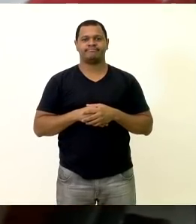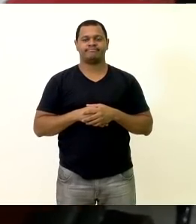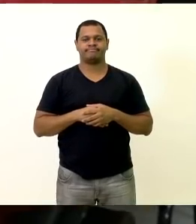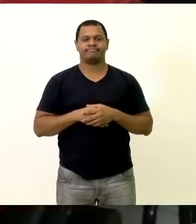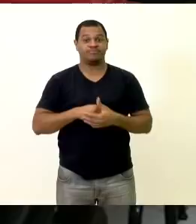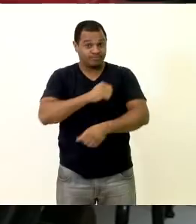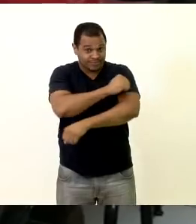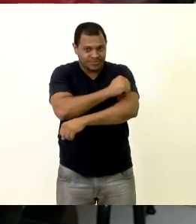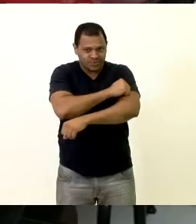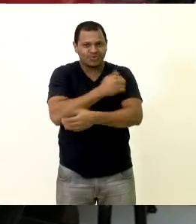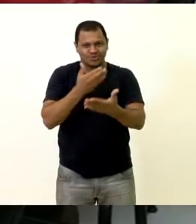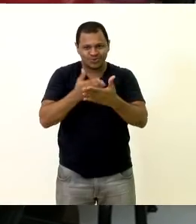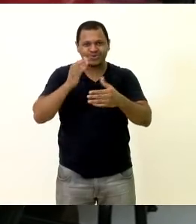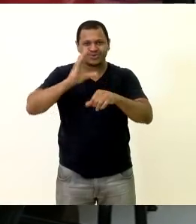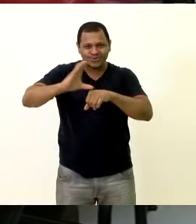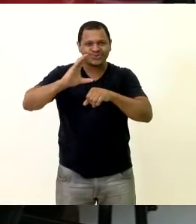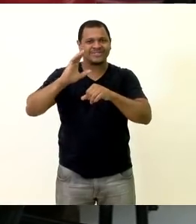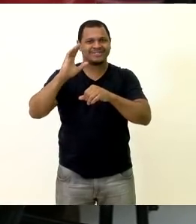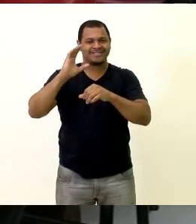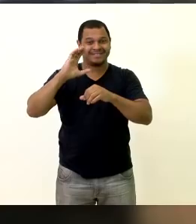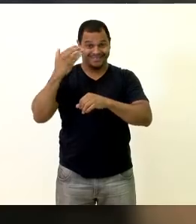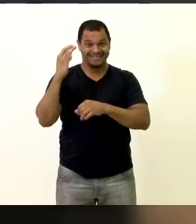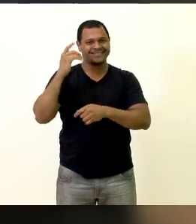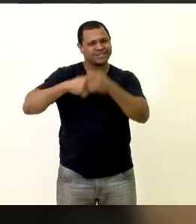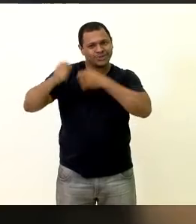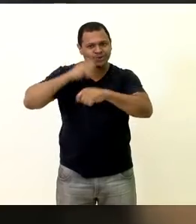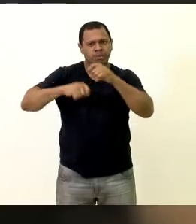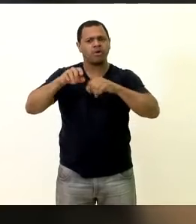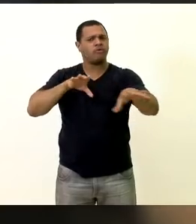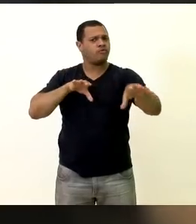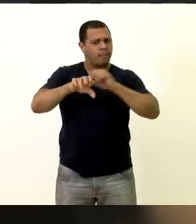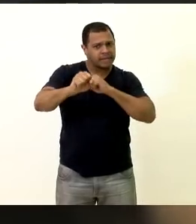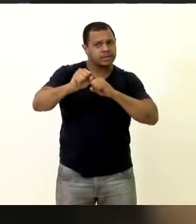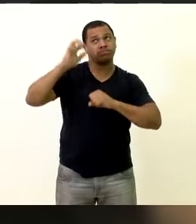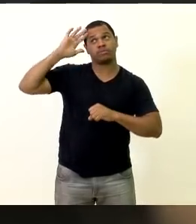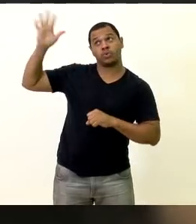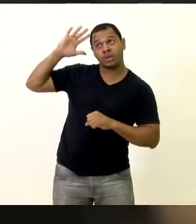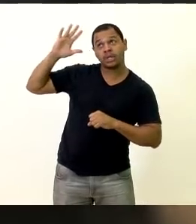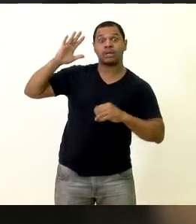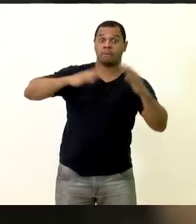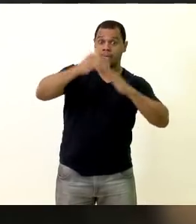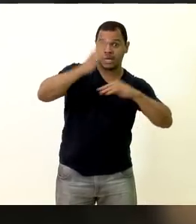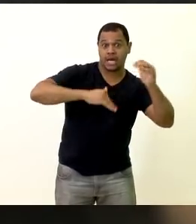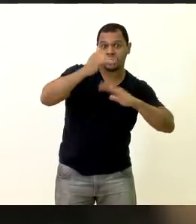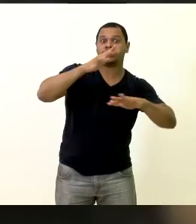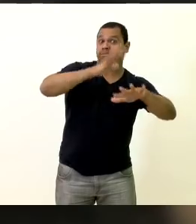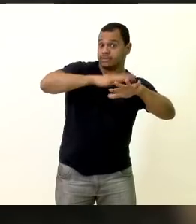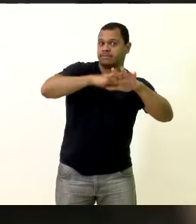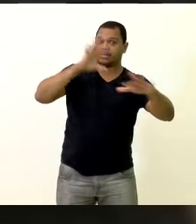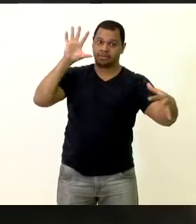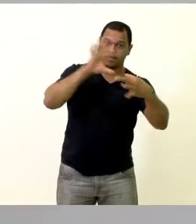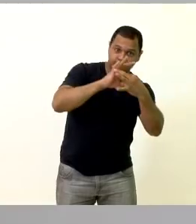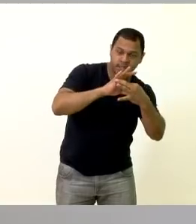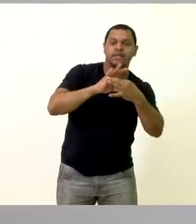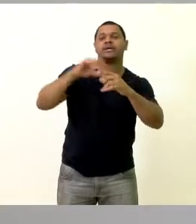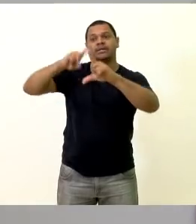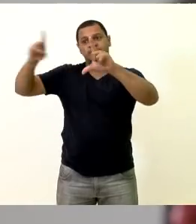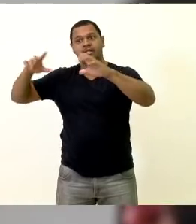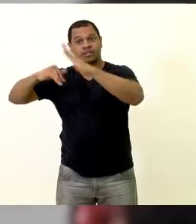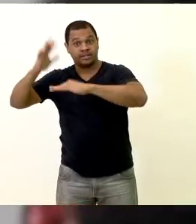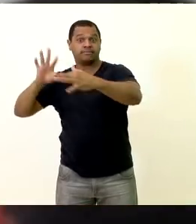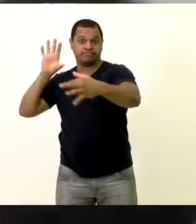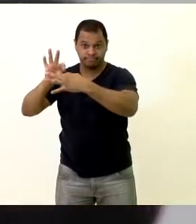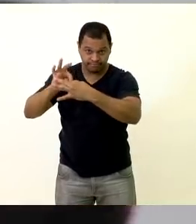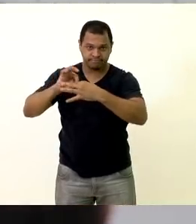Os graduandos em Ciências Econômicas na UFV recebem uma formação teórica aliada ao domínio das aplicações matemáticas